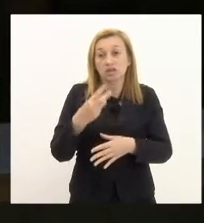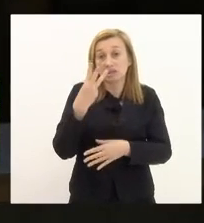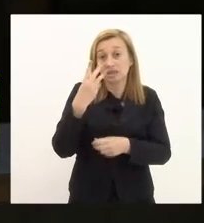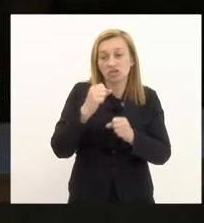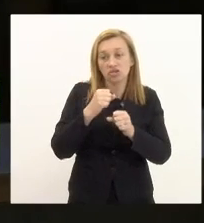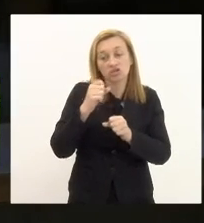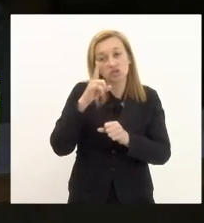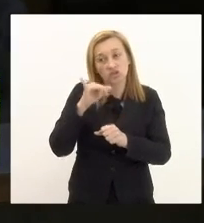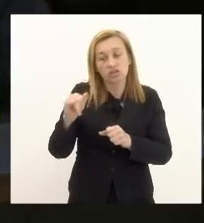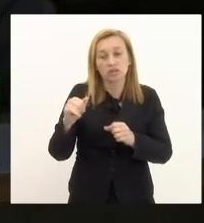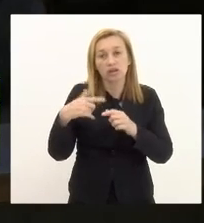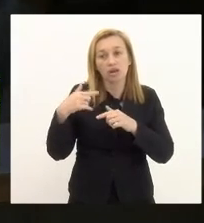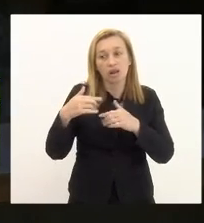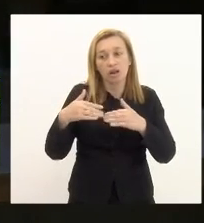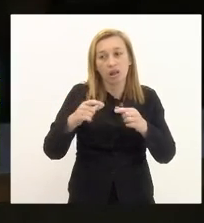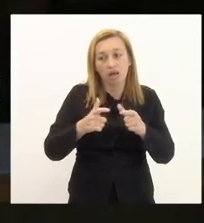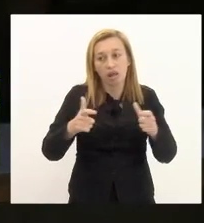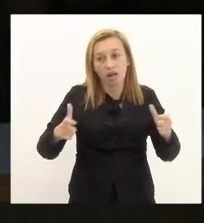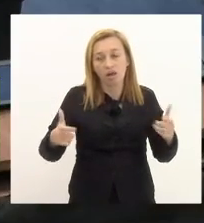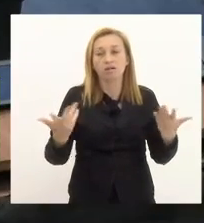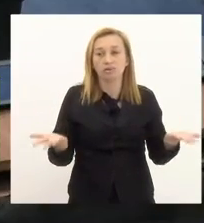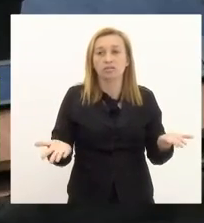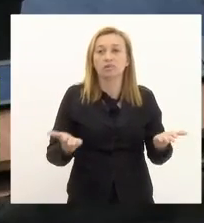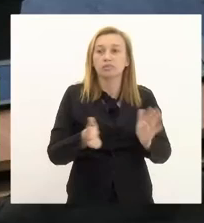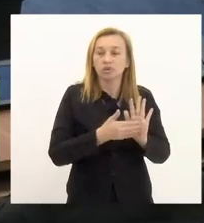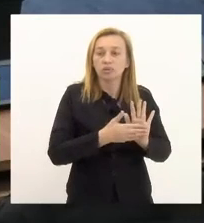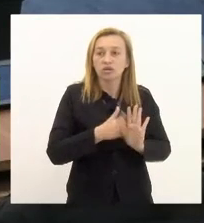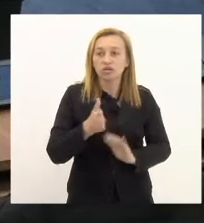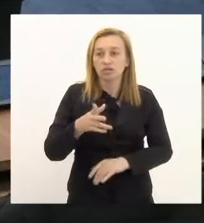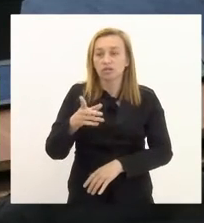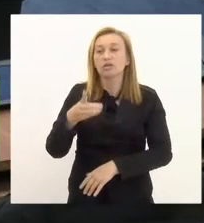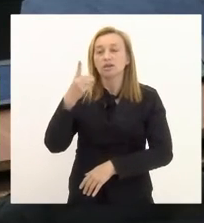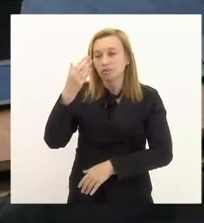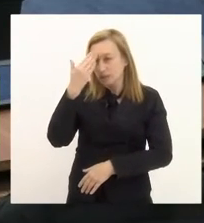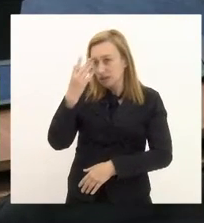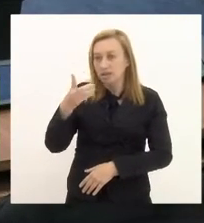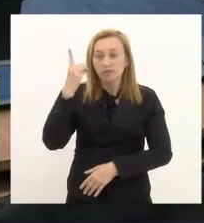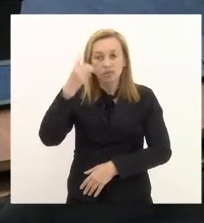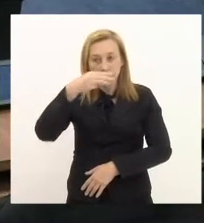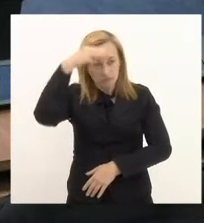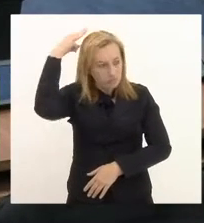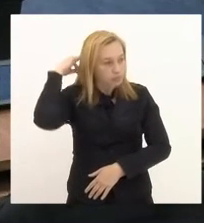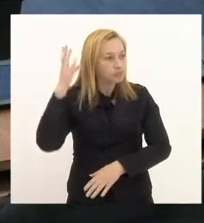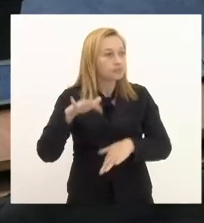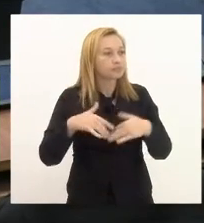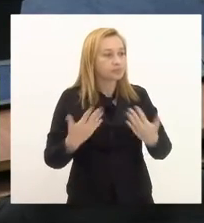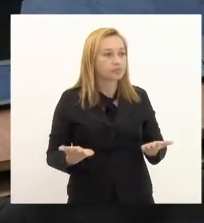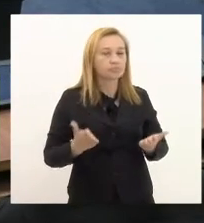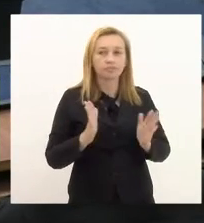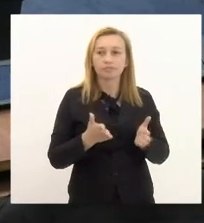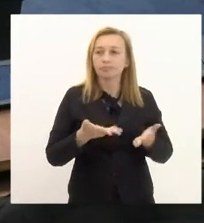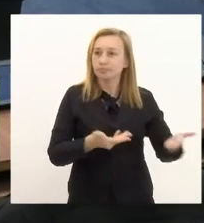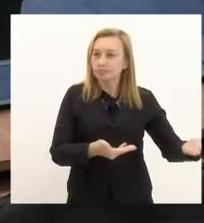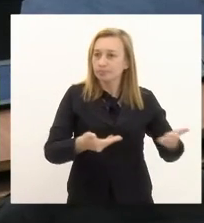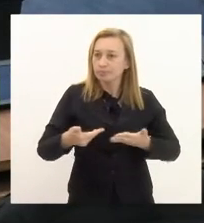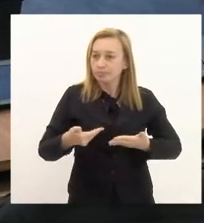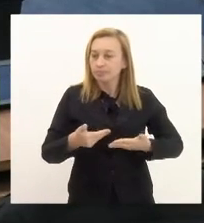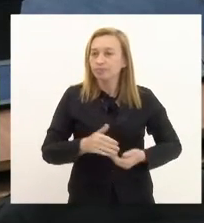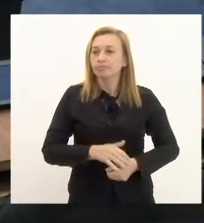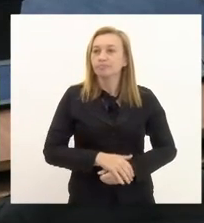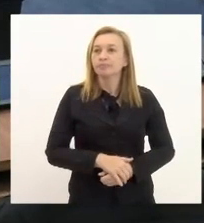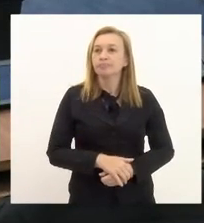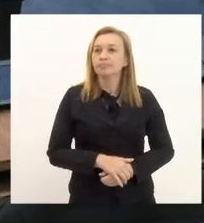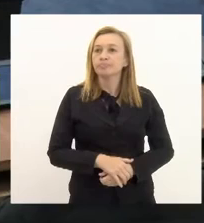longo Não essa já é a proposta principal Ela deve tá de umas Pacheco então vou agora convidar